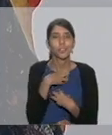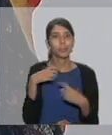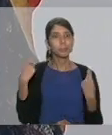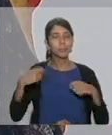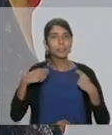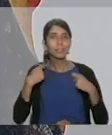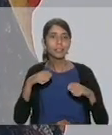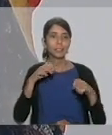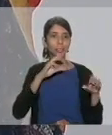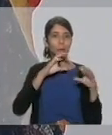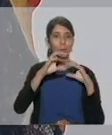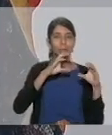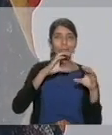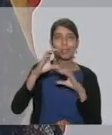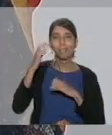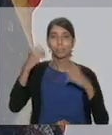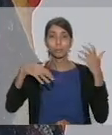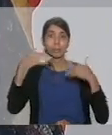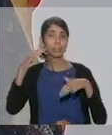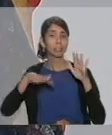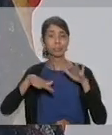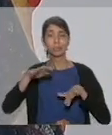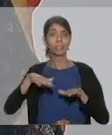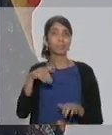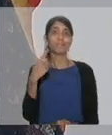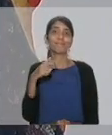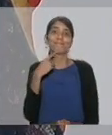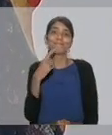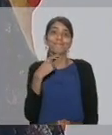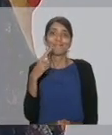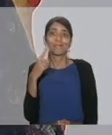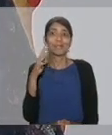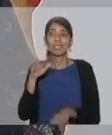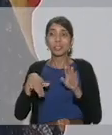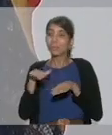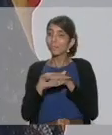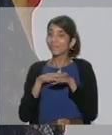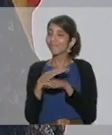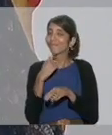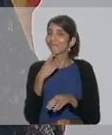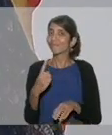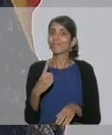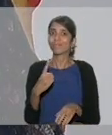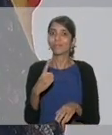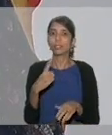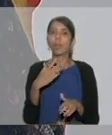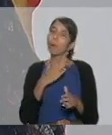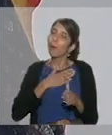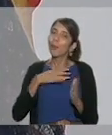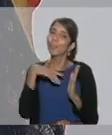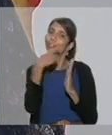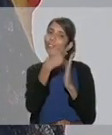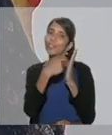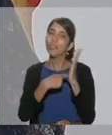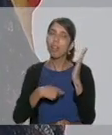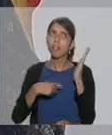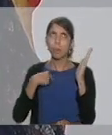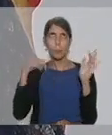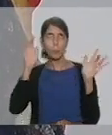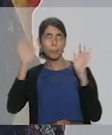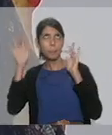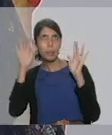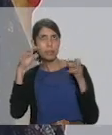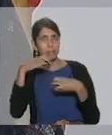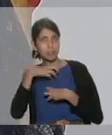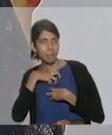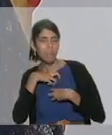sentia a necessidade de comunicar muita coisa que às vezes eu não conseguia conversar. Então, eu gostava de escrever tudo aquilo que eu estava